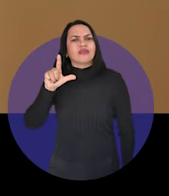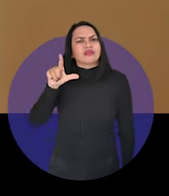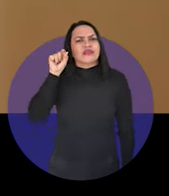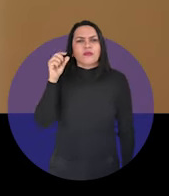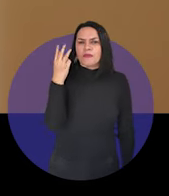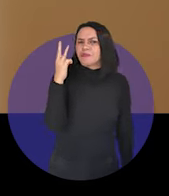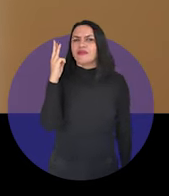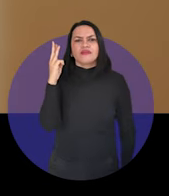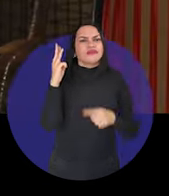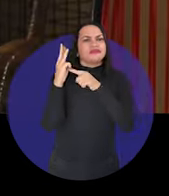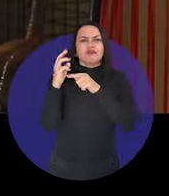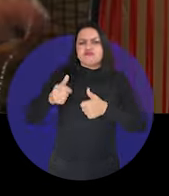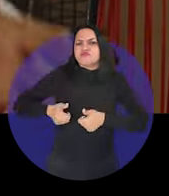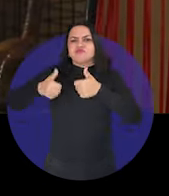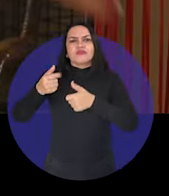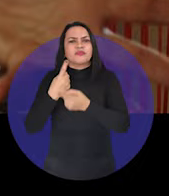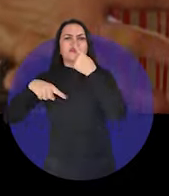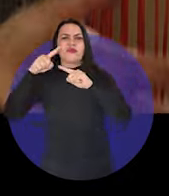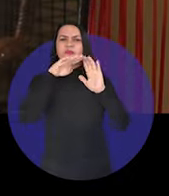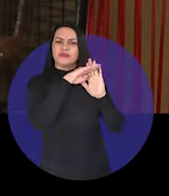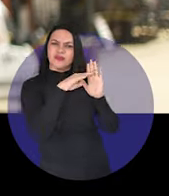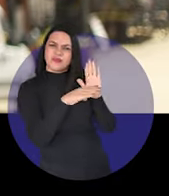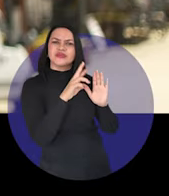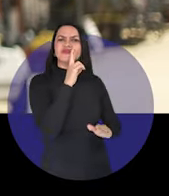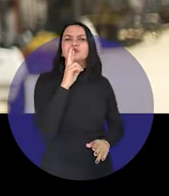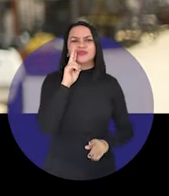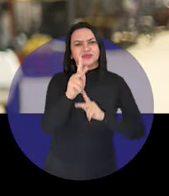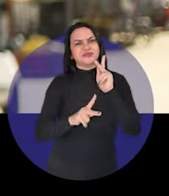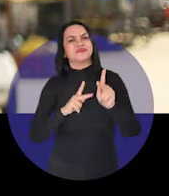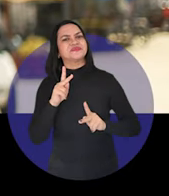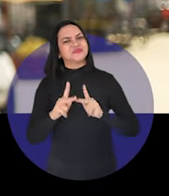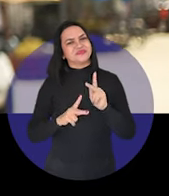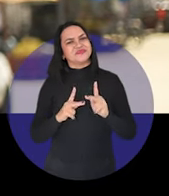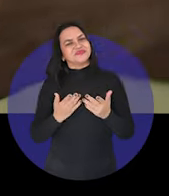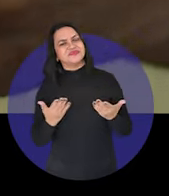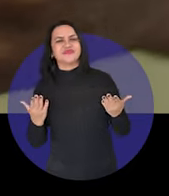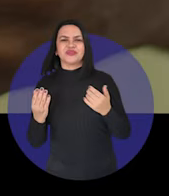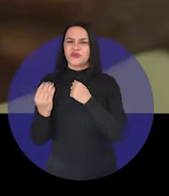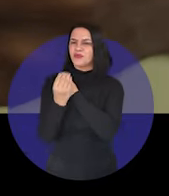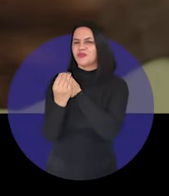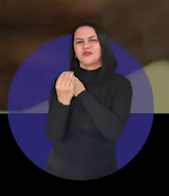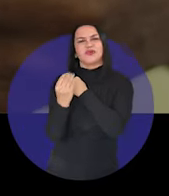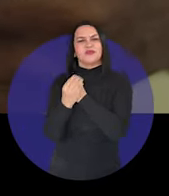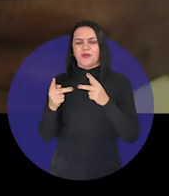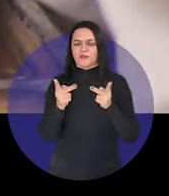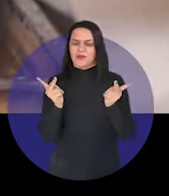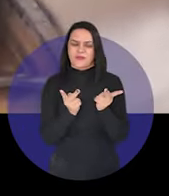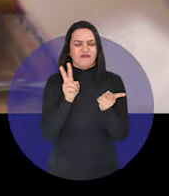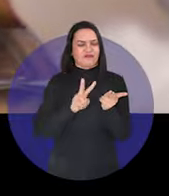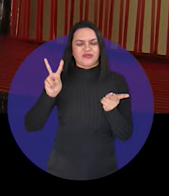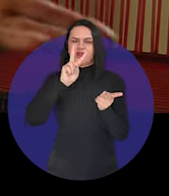ser escolhido, por ser privilegiado por esse programa do Restaurante Popular. Um alimento daquele rico em